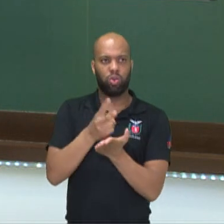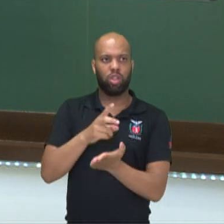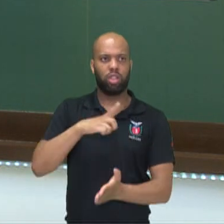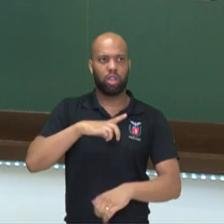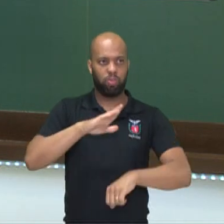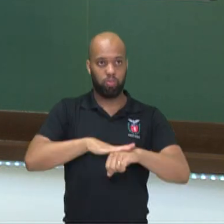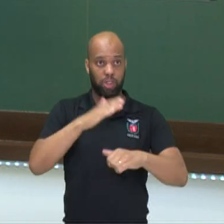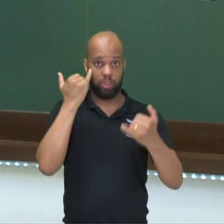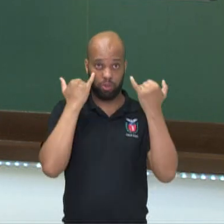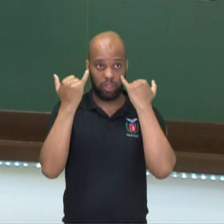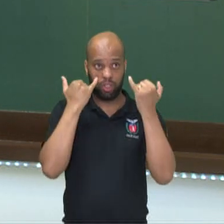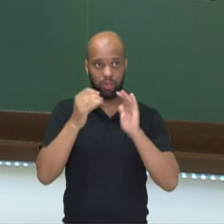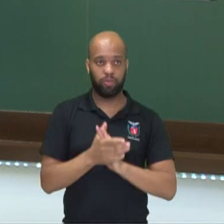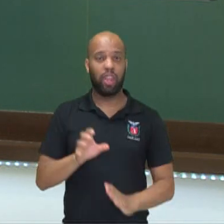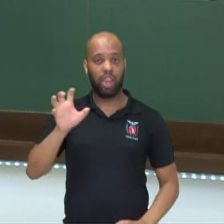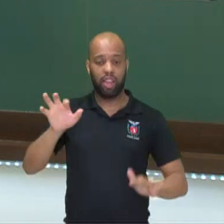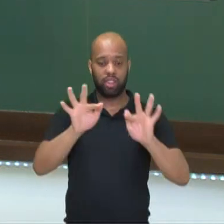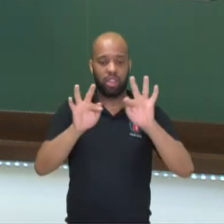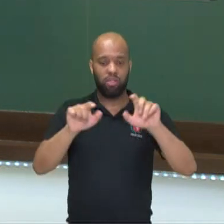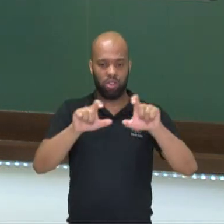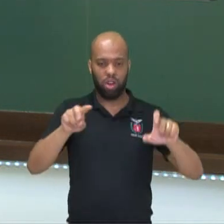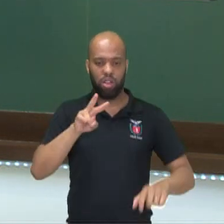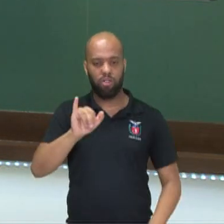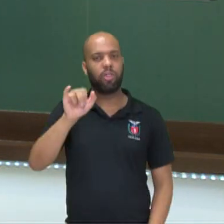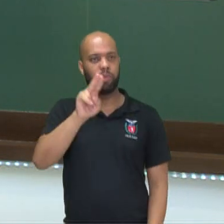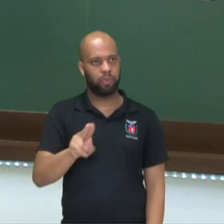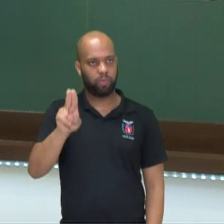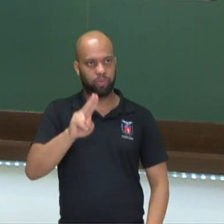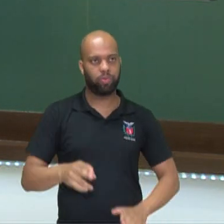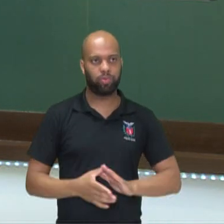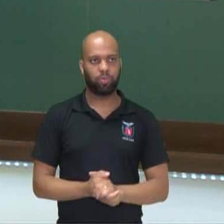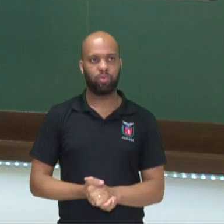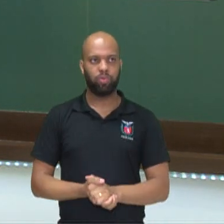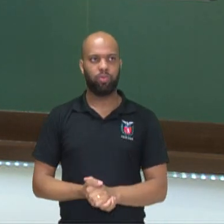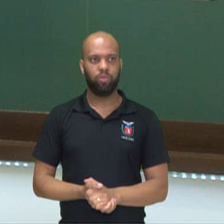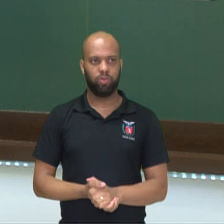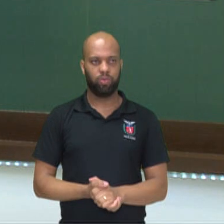mais enunciado, hein? Essa é a formulinha que nós vamos utilizar.